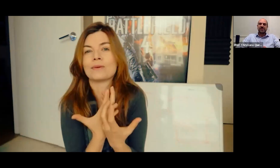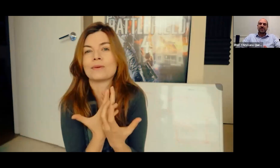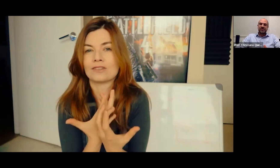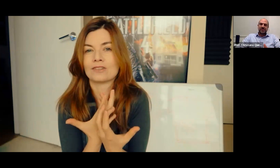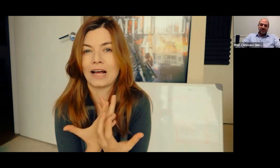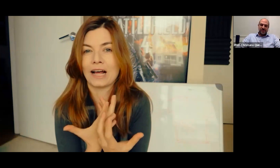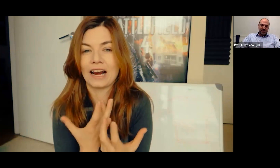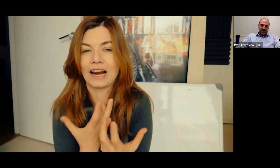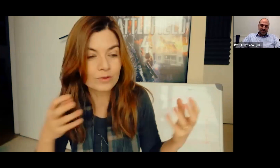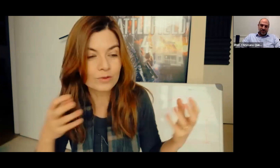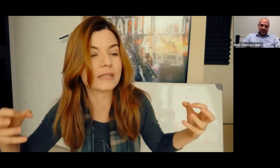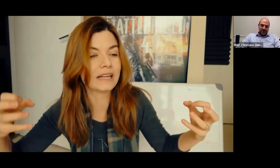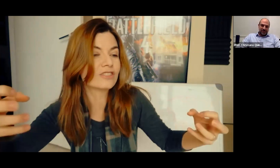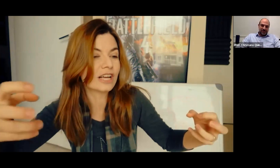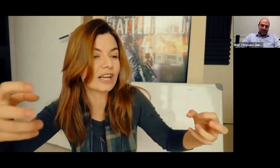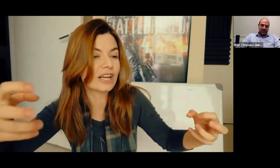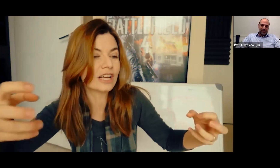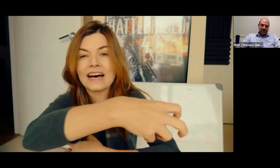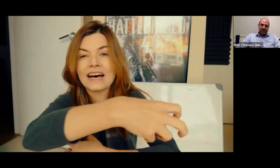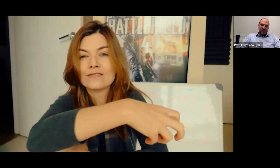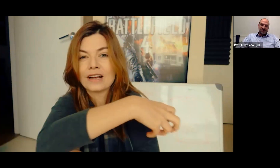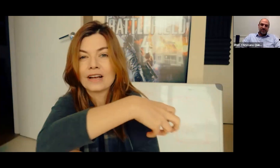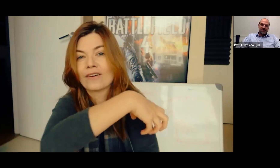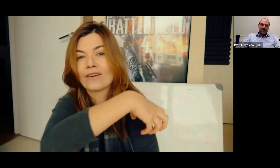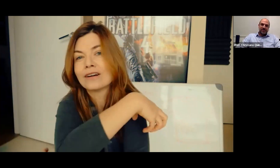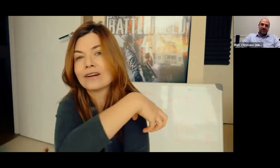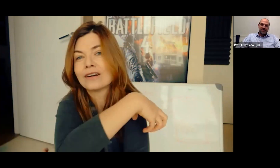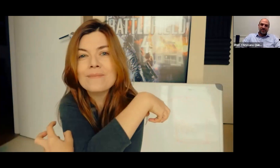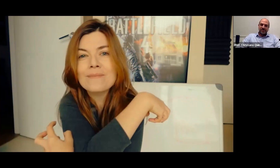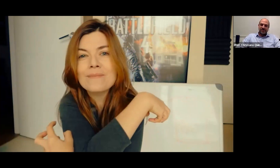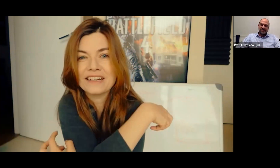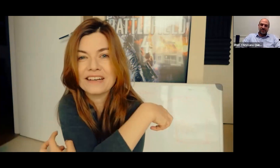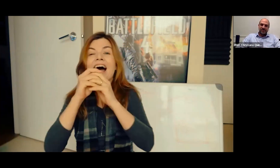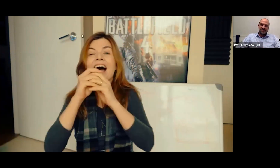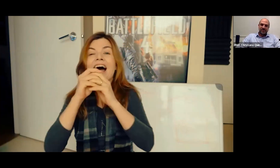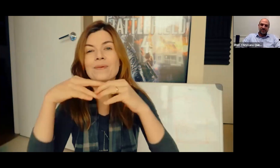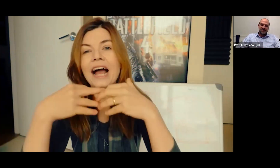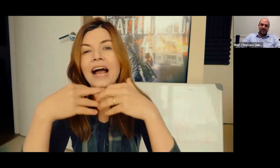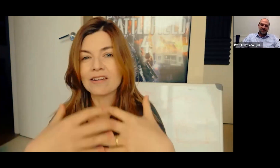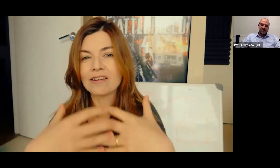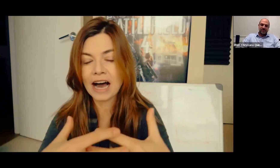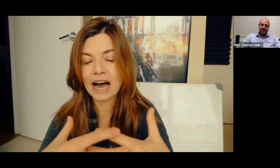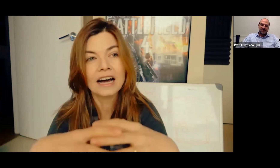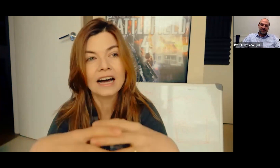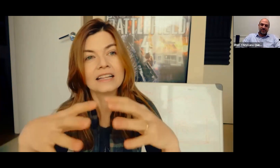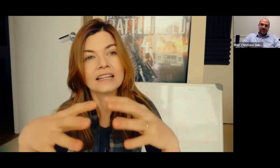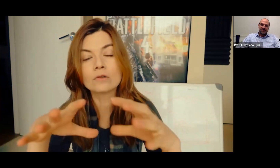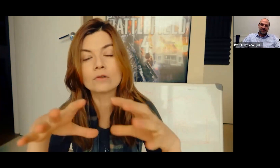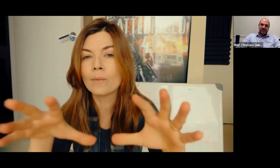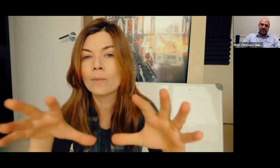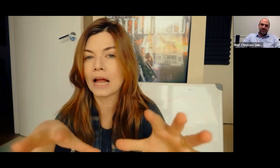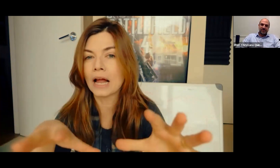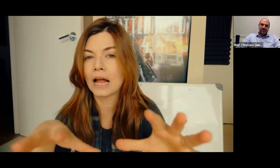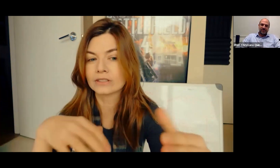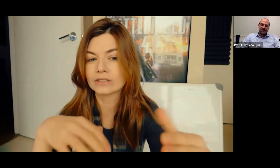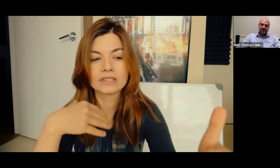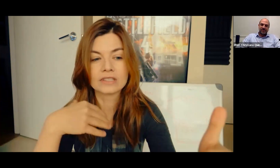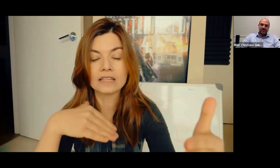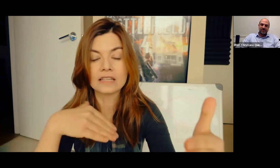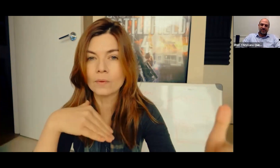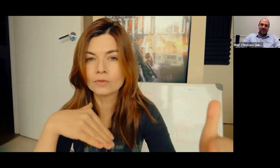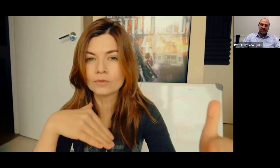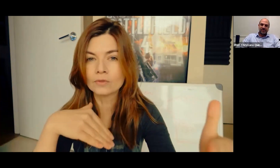no ambiente hospitalar, é como se o hospital te abraçasse e falasse: agora você é minha. Aí, pra gravar, tem os formulários que